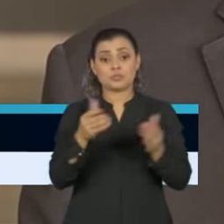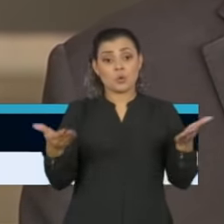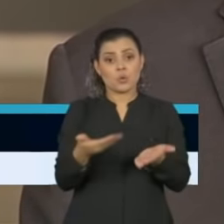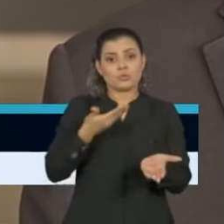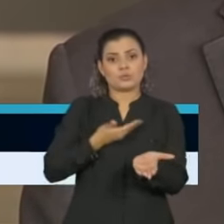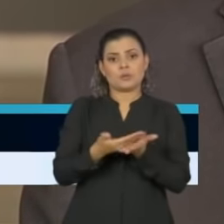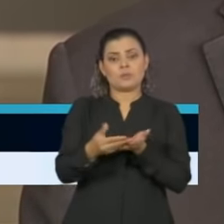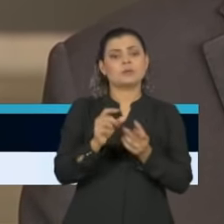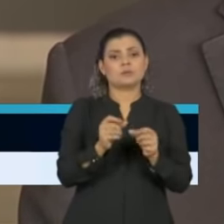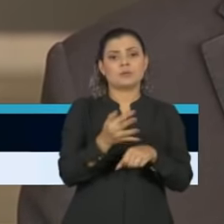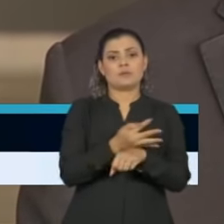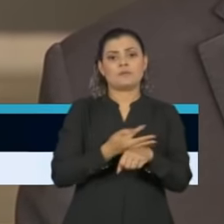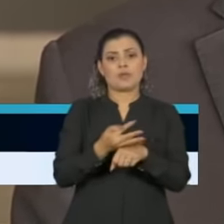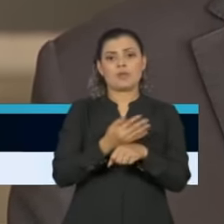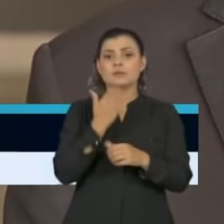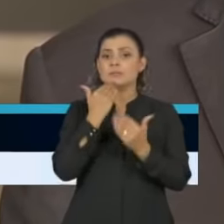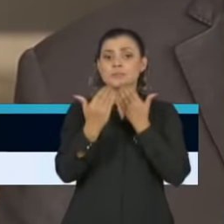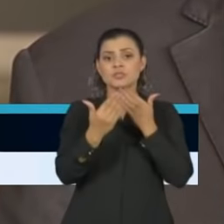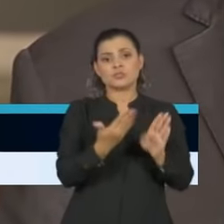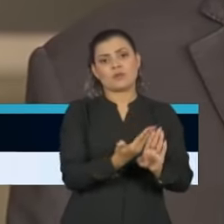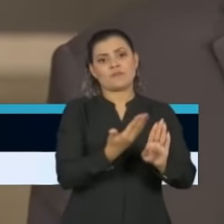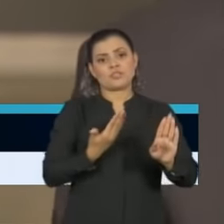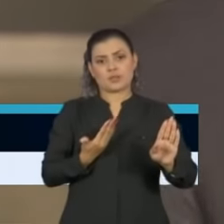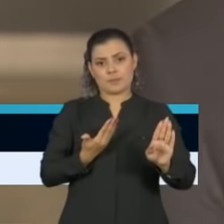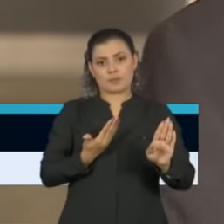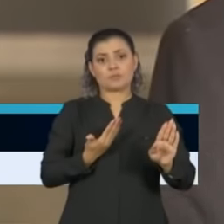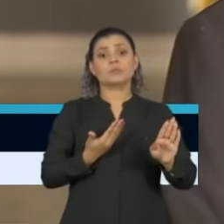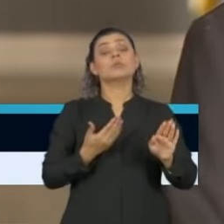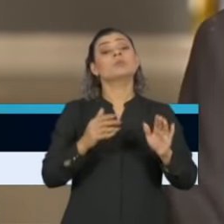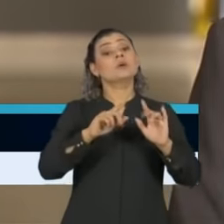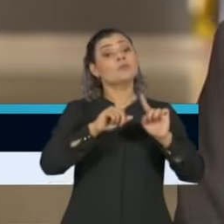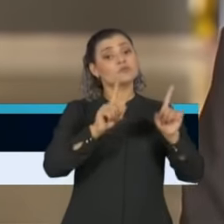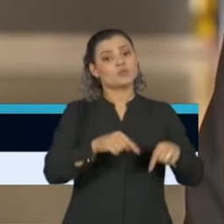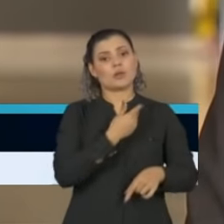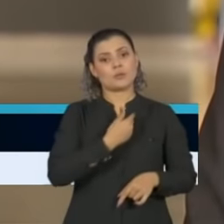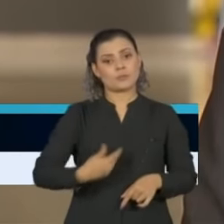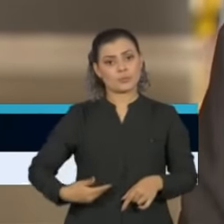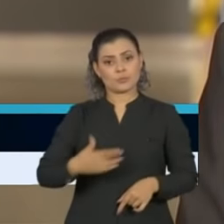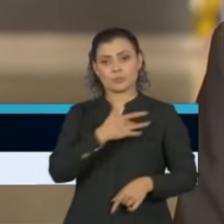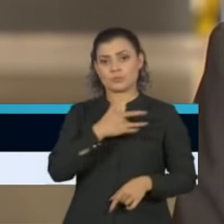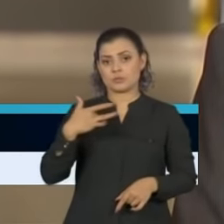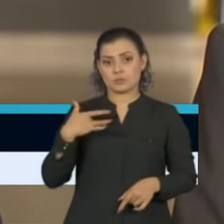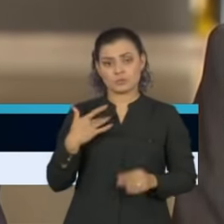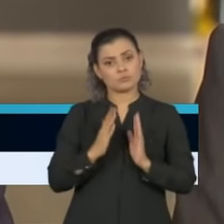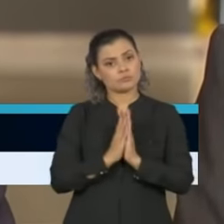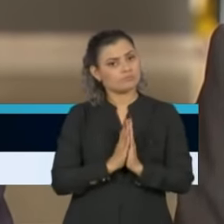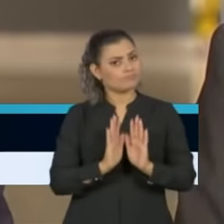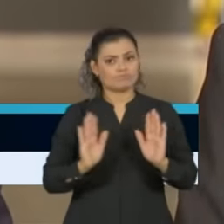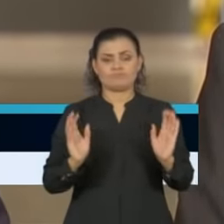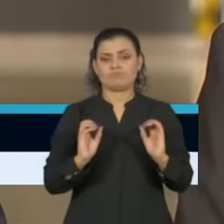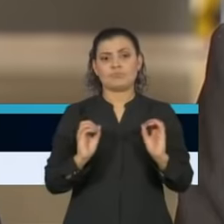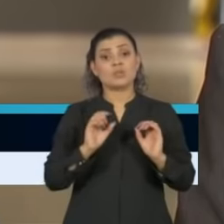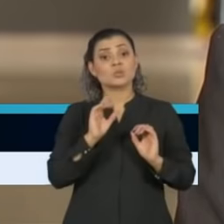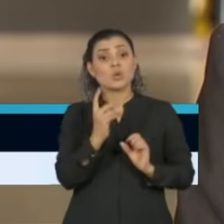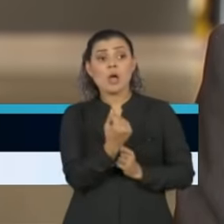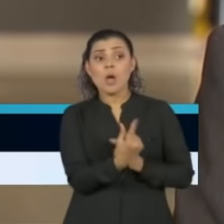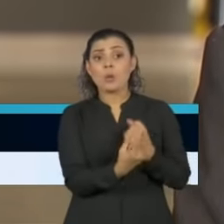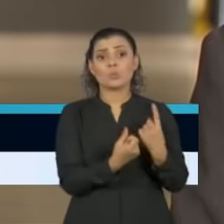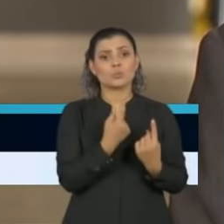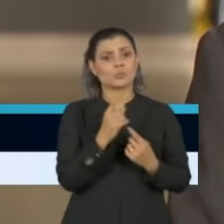hoje de férias e pedidos de licença na rede pública estadual de saúde, exceto casos excepcionais.